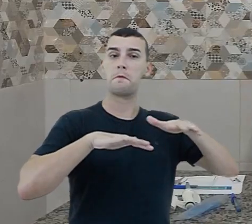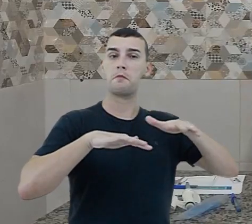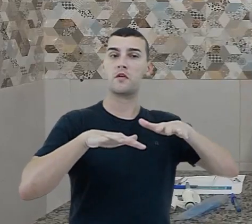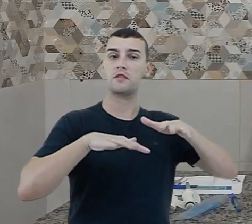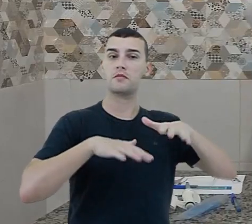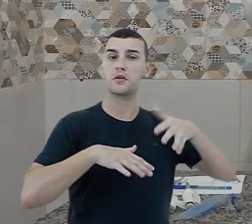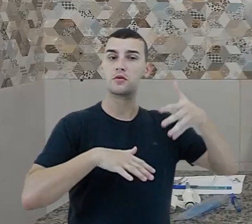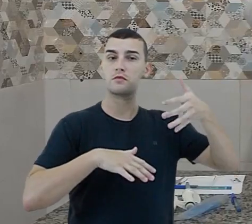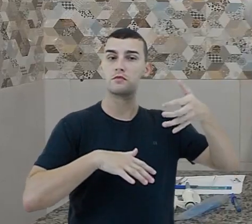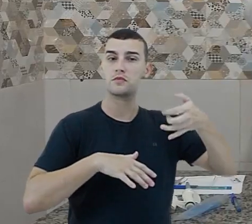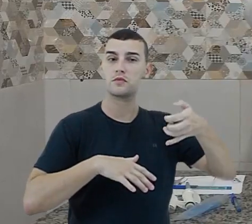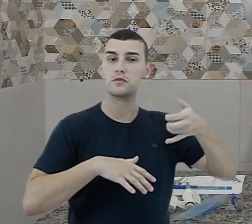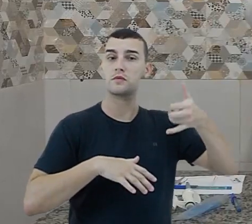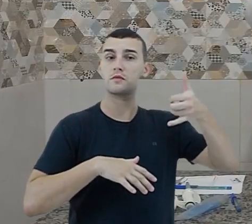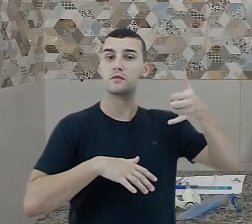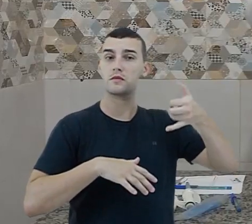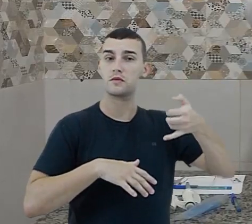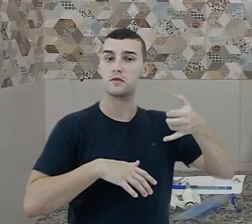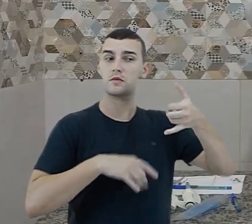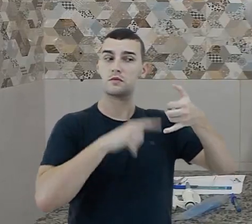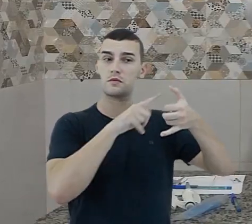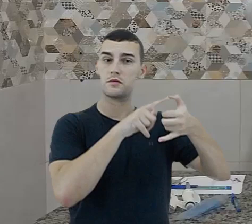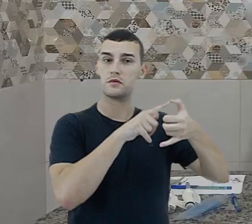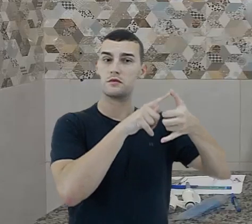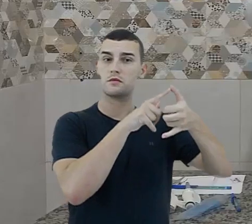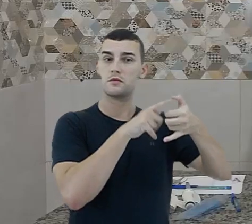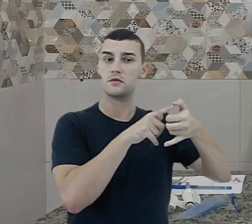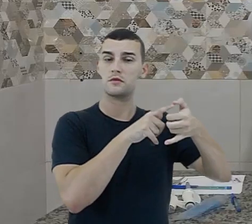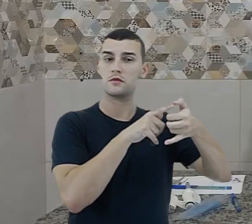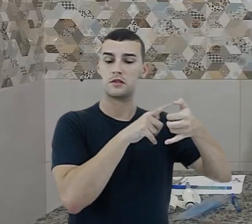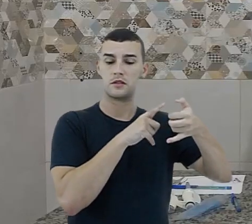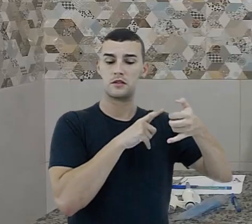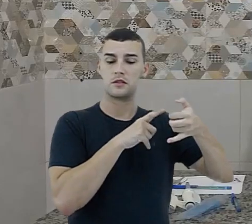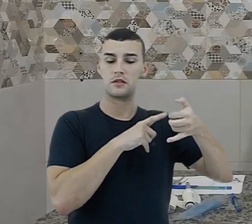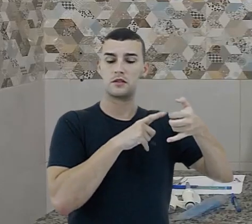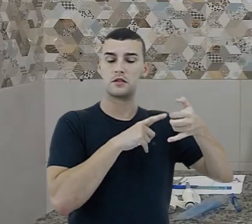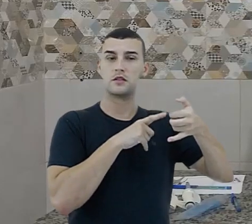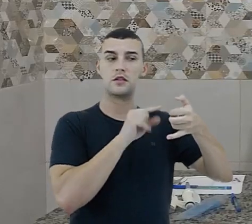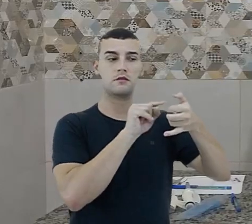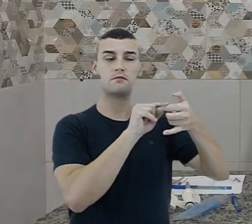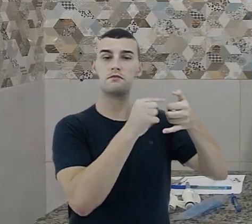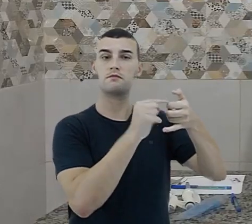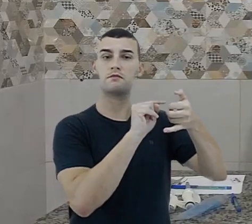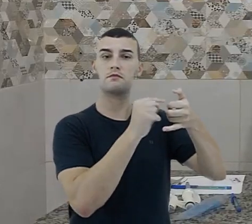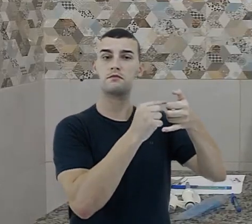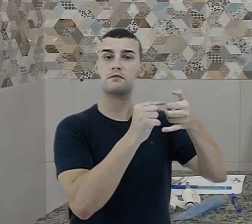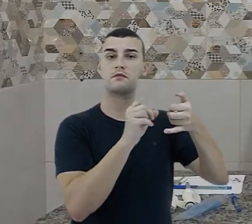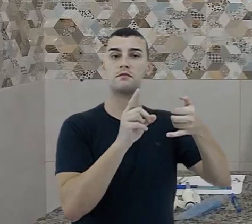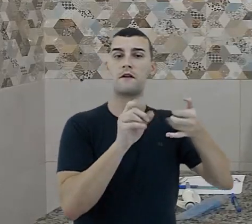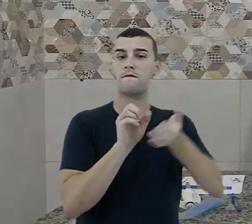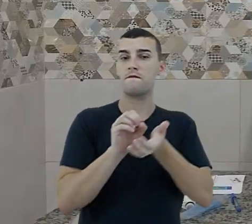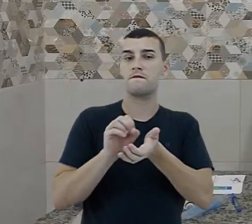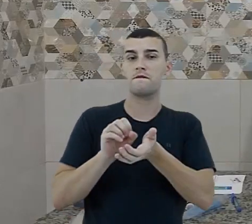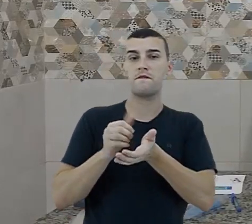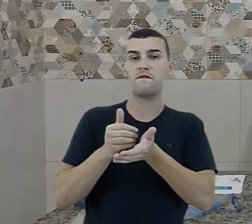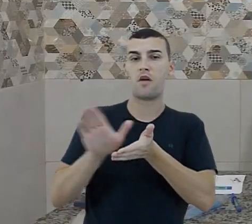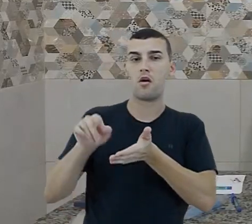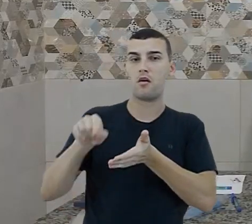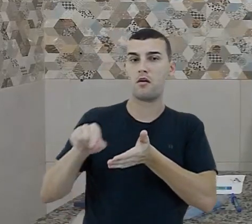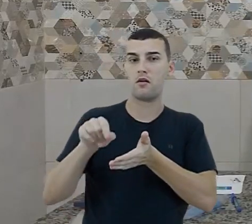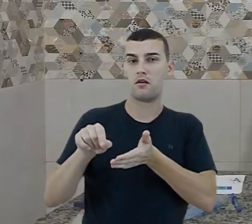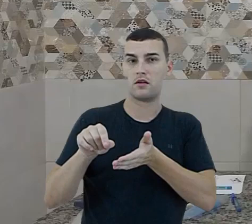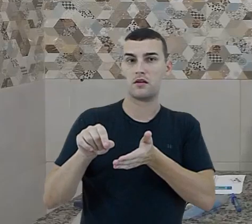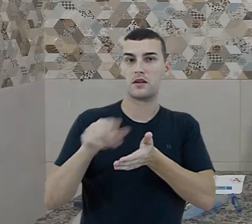movimento vertical pressionando e soltando. Eu tenho um descartador de